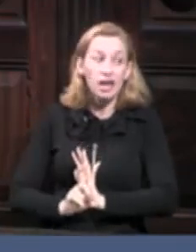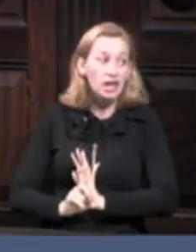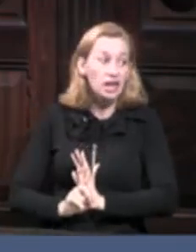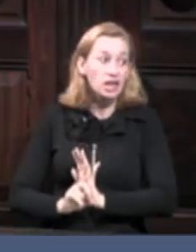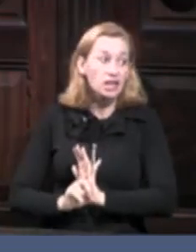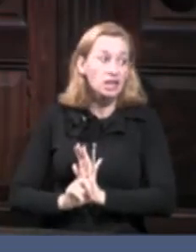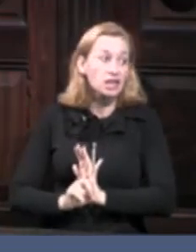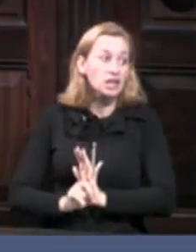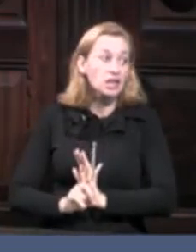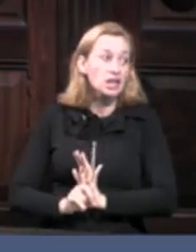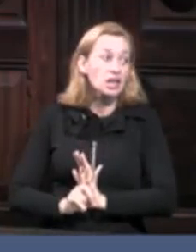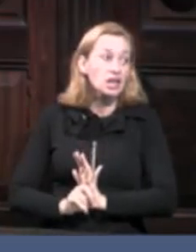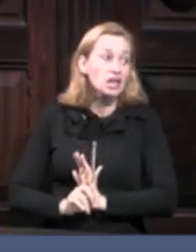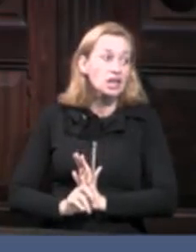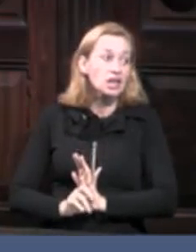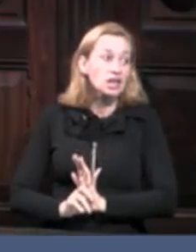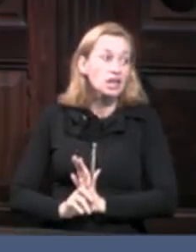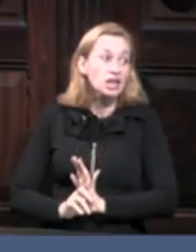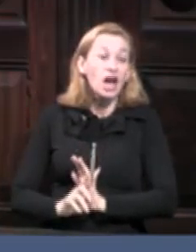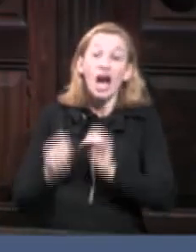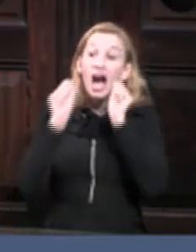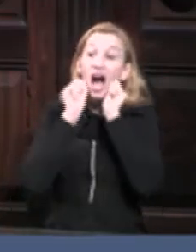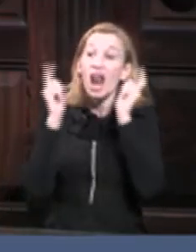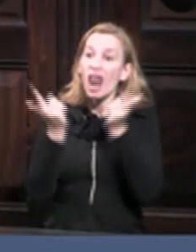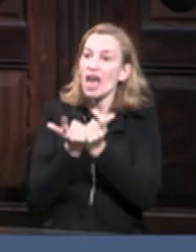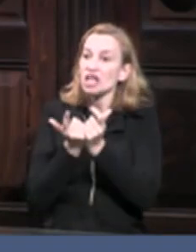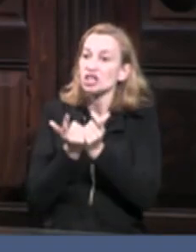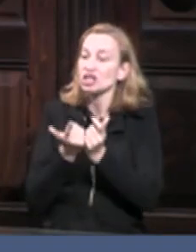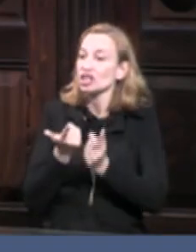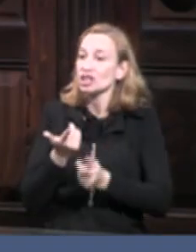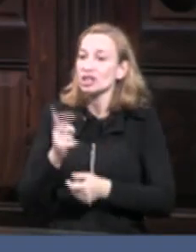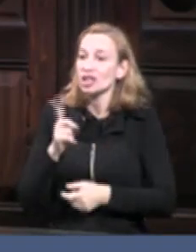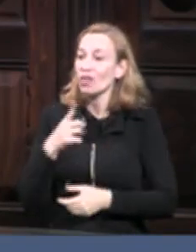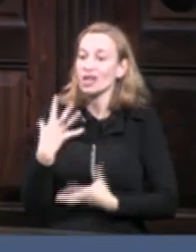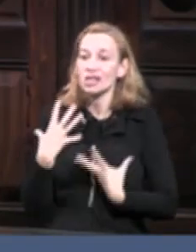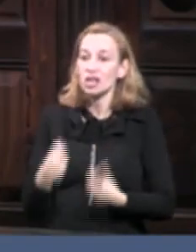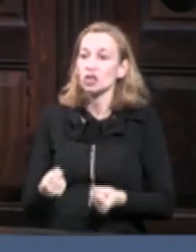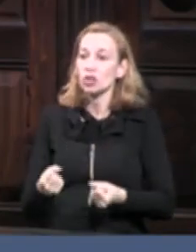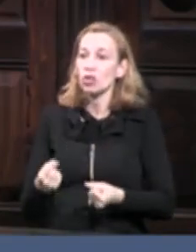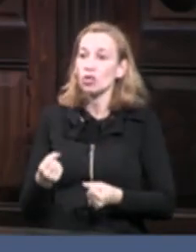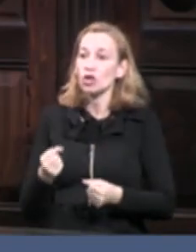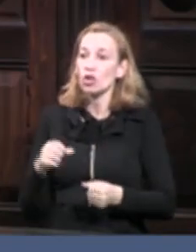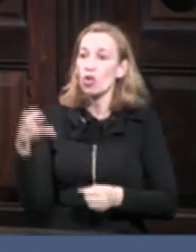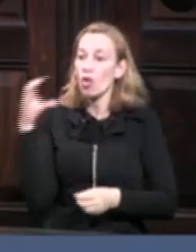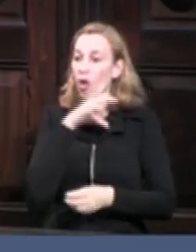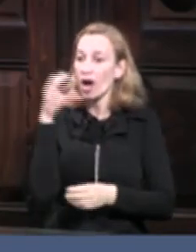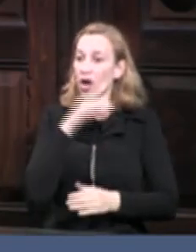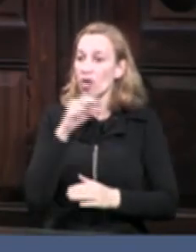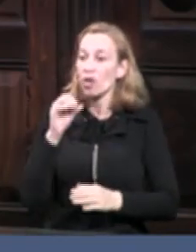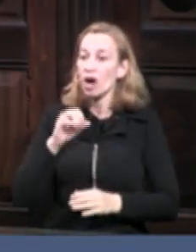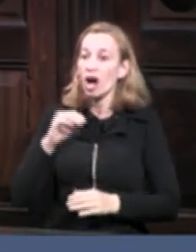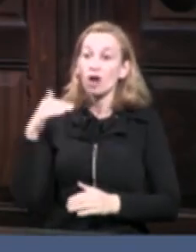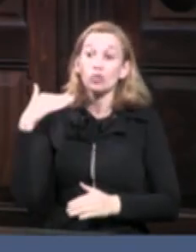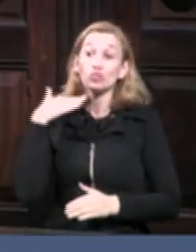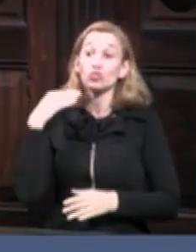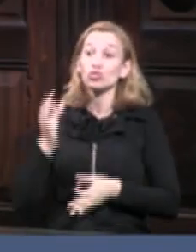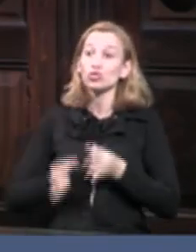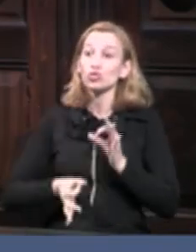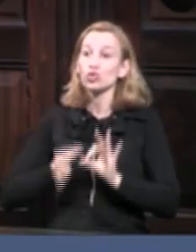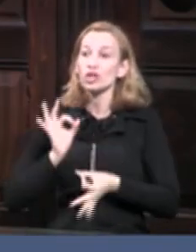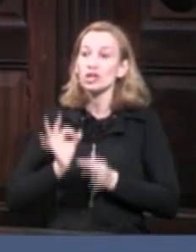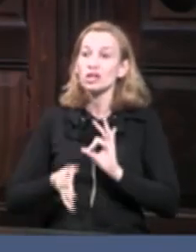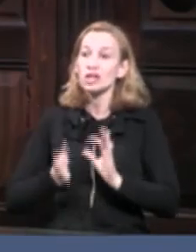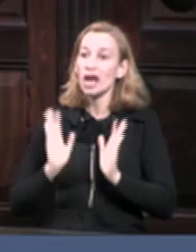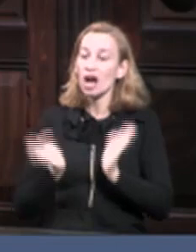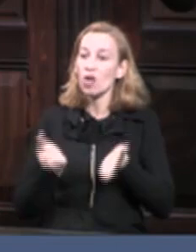não satisfeita, recorreu ao Supremo e agora essa decisão está nas mãos